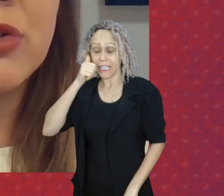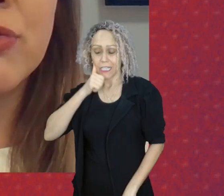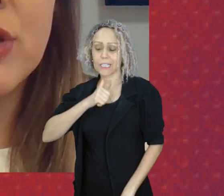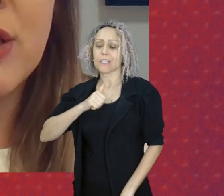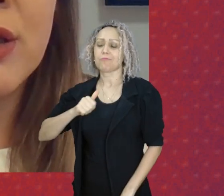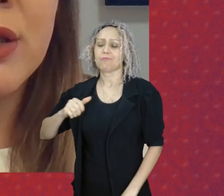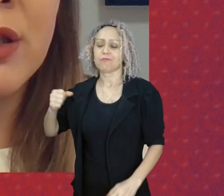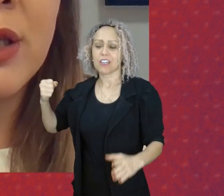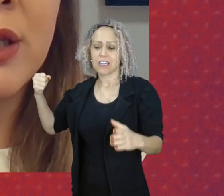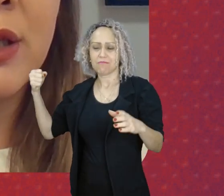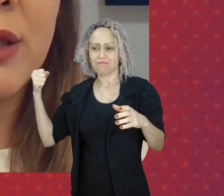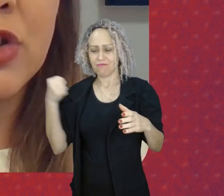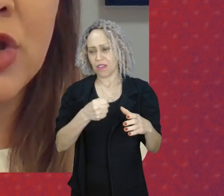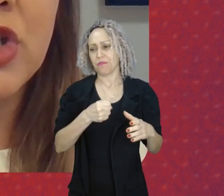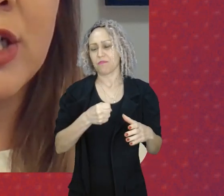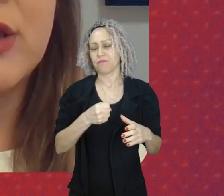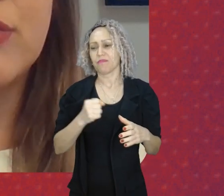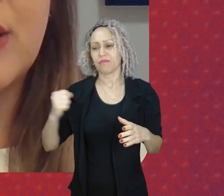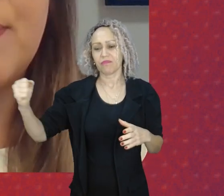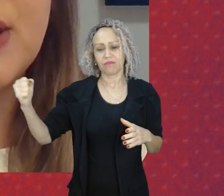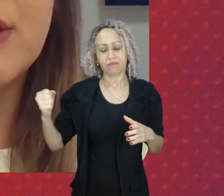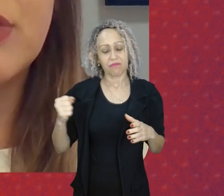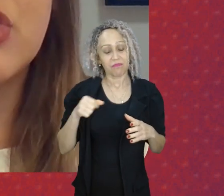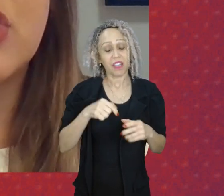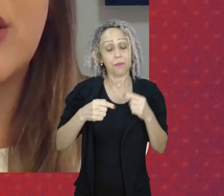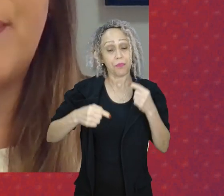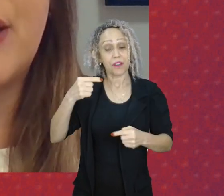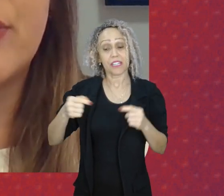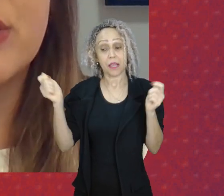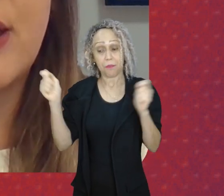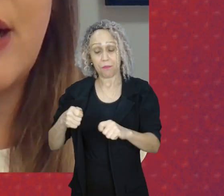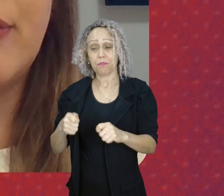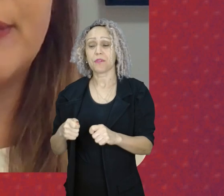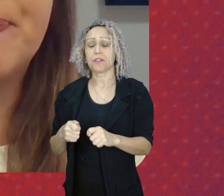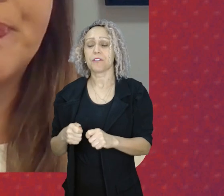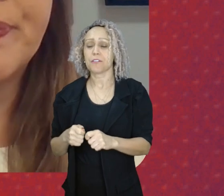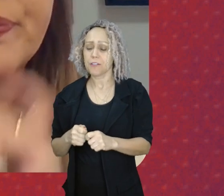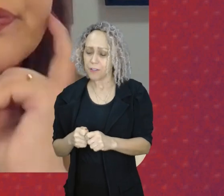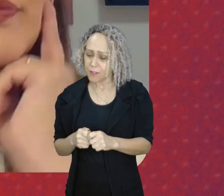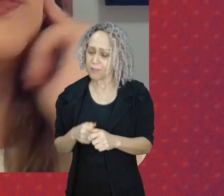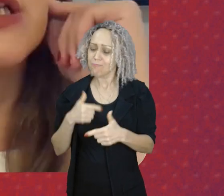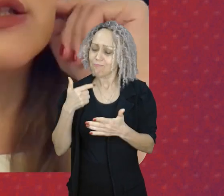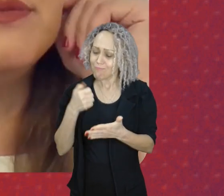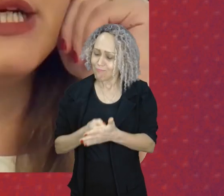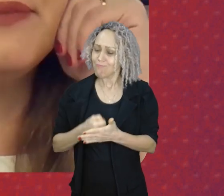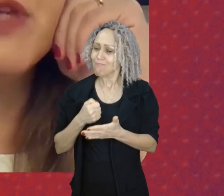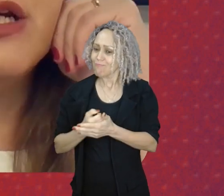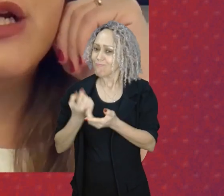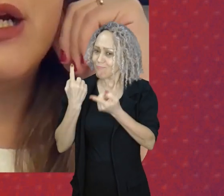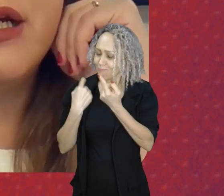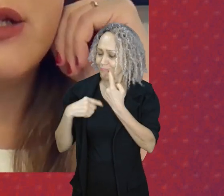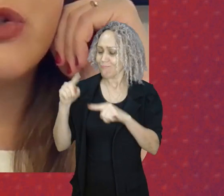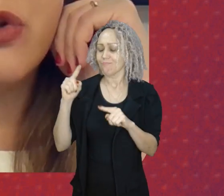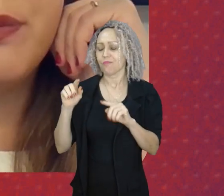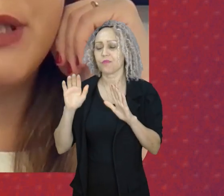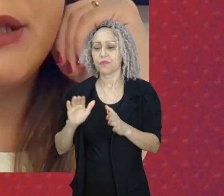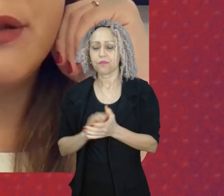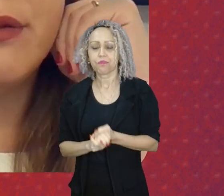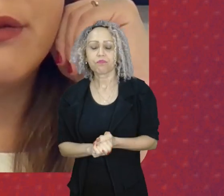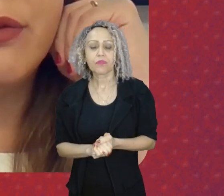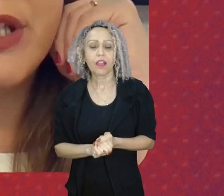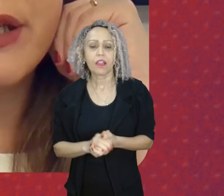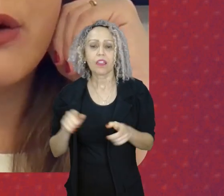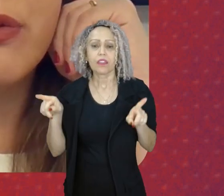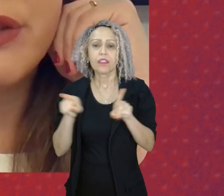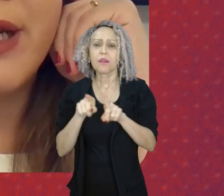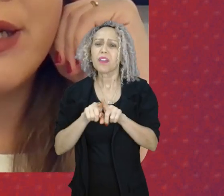comentar, gente, não sei, acho que a gente ainda tem um tempinho antes de acabar a nossa aula também,